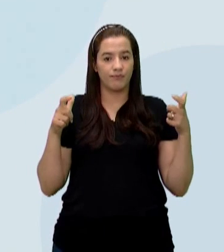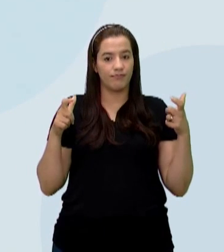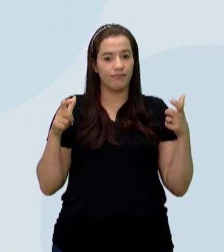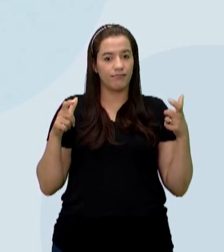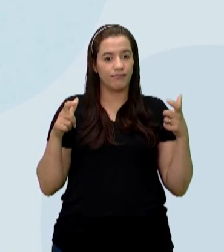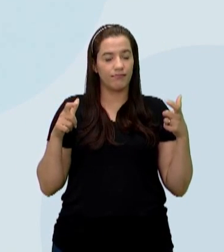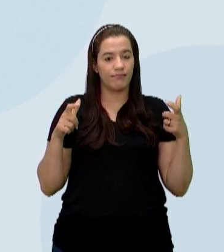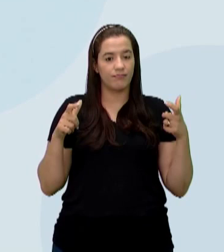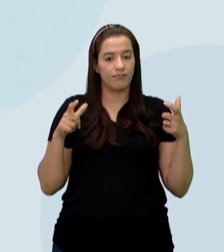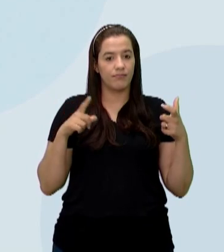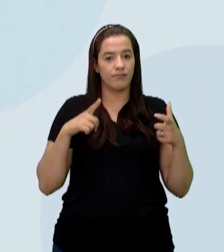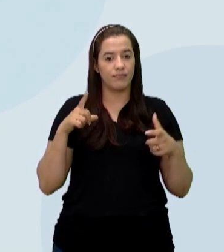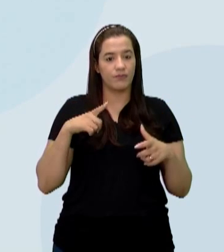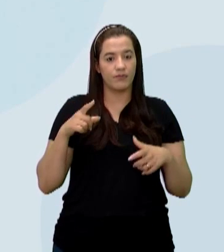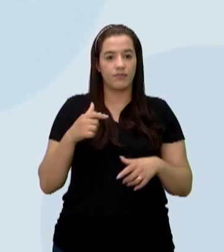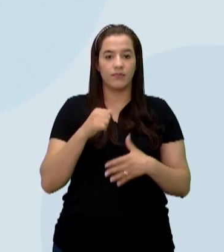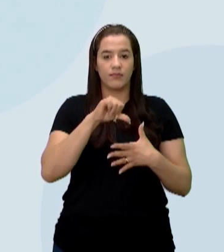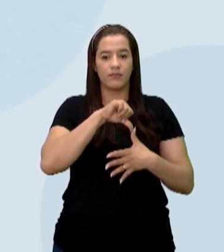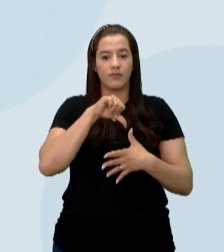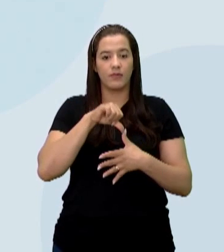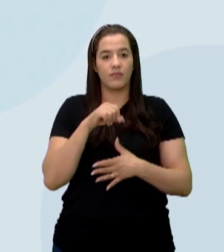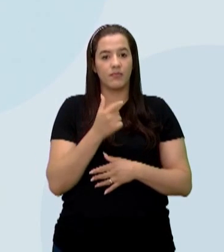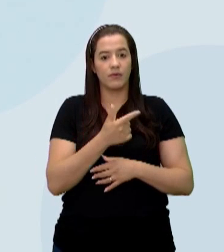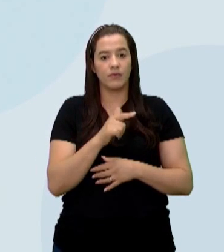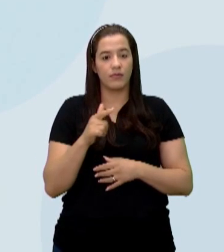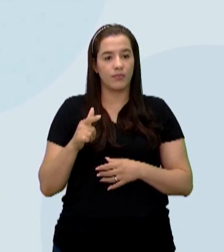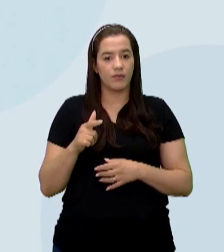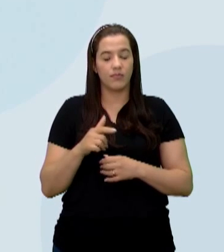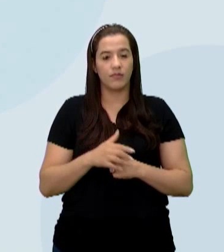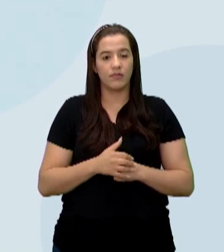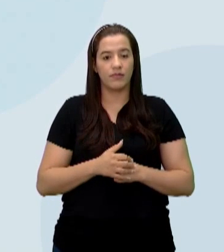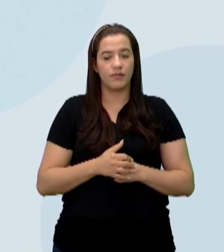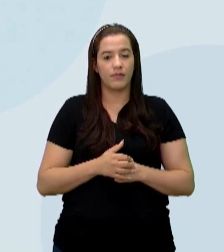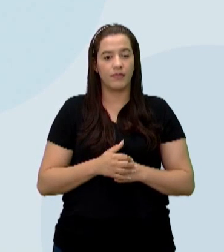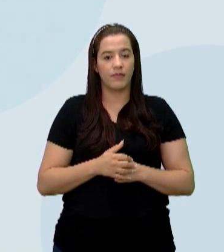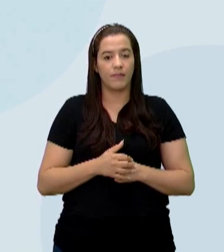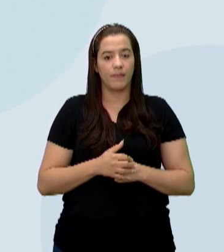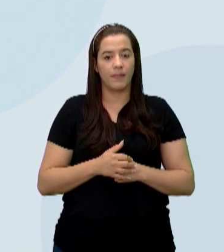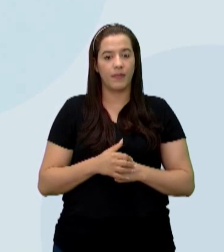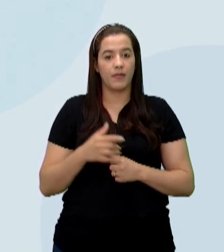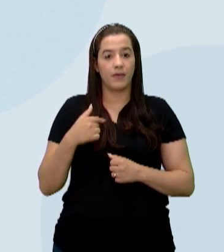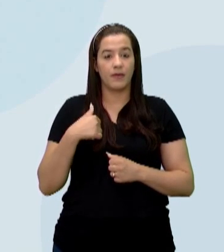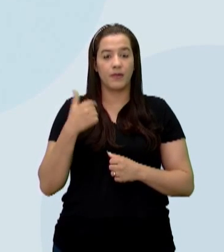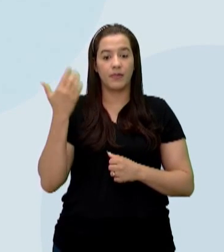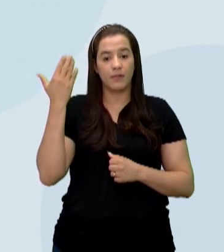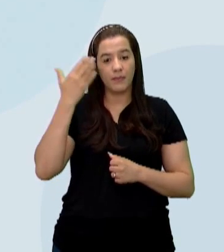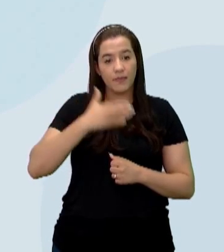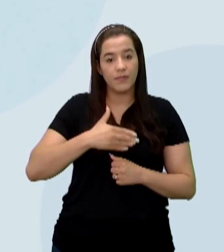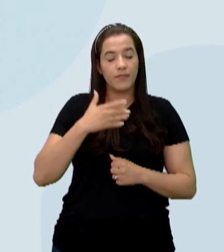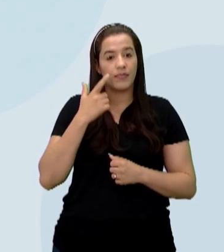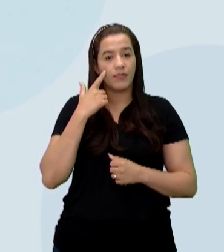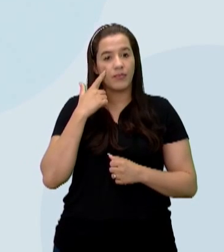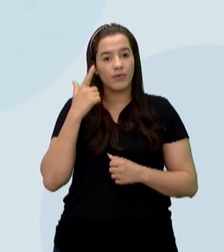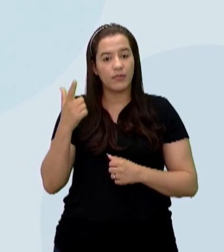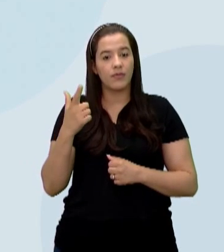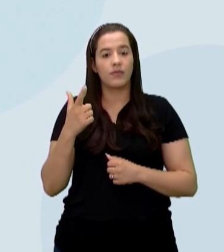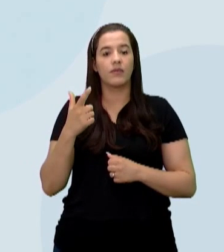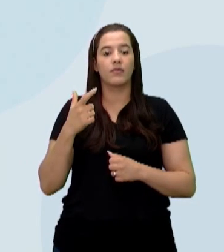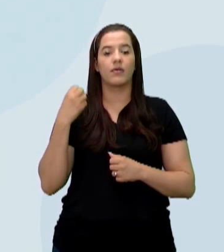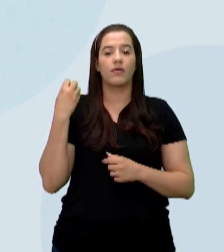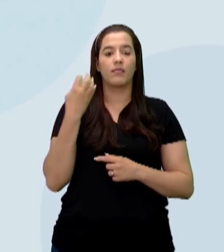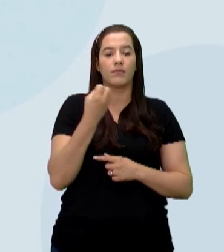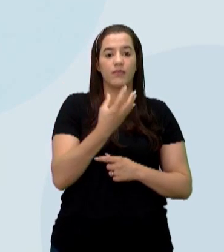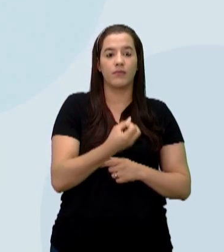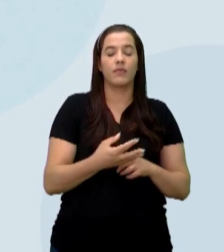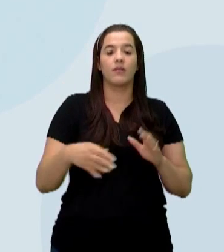a América. Não, isso ainda não fiz. Para provar o que eu disse, planejo viajar pelo Ocidente